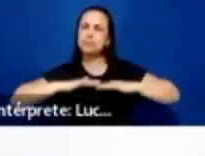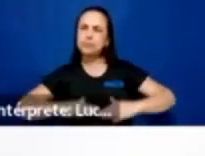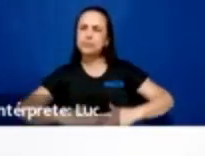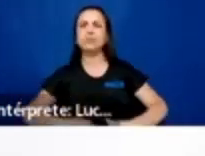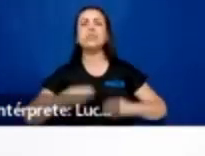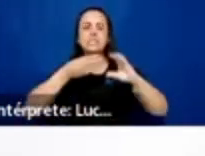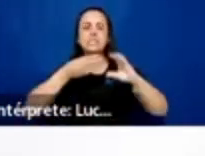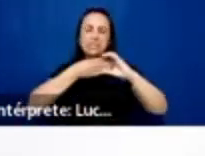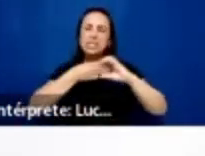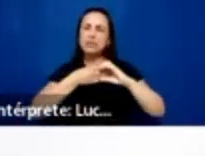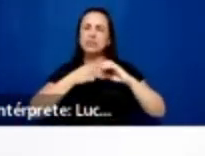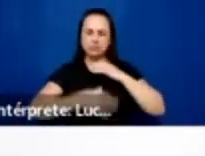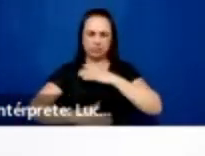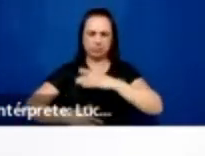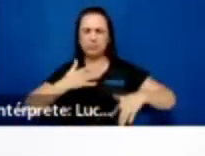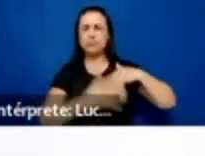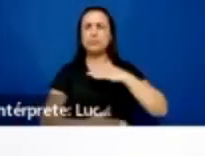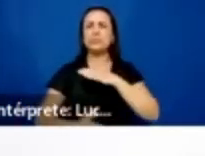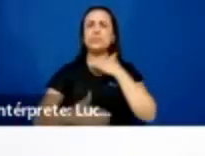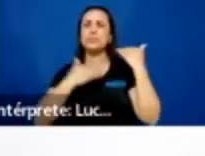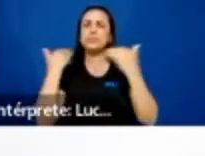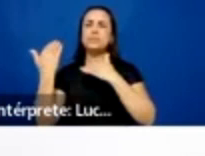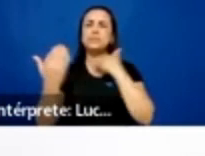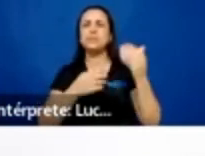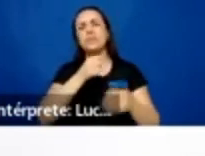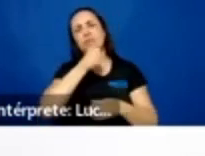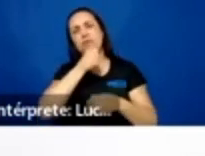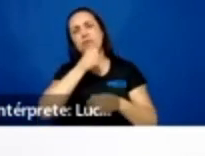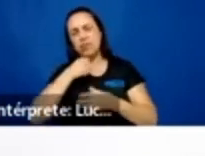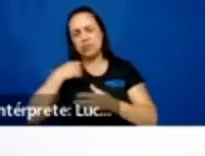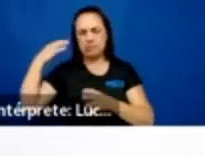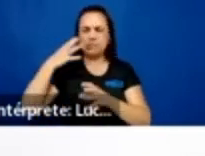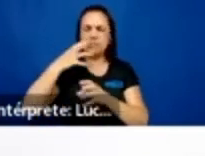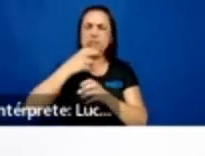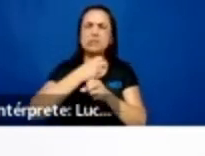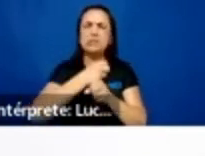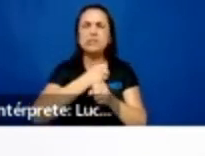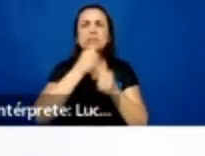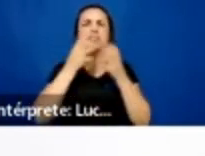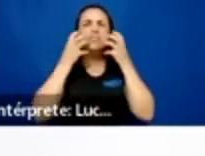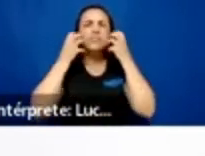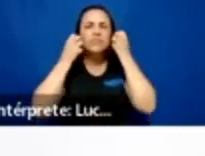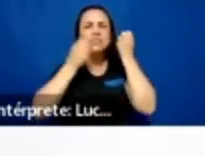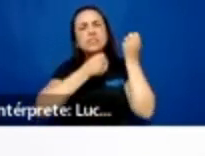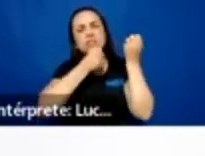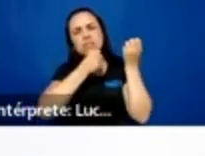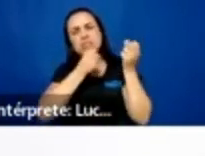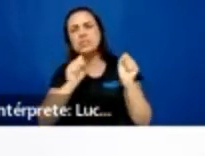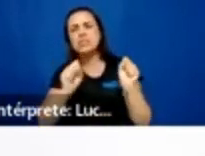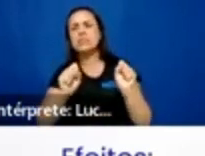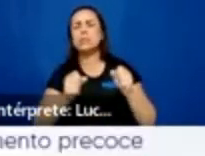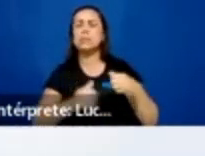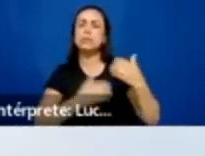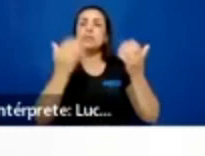o excesso dele causa o envelhecimento. O mundo moderno hoje promove nós termos muitos